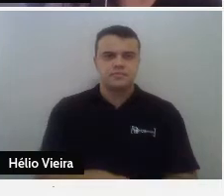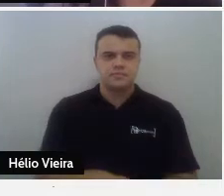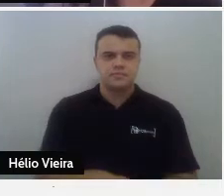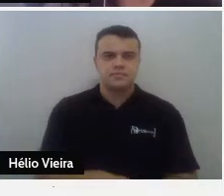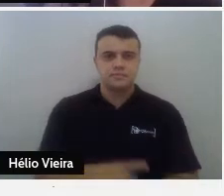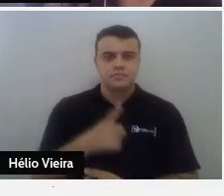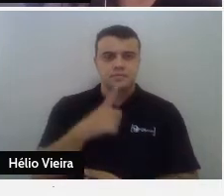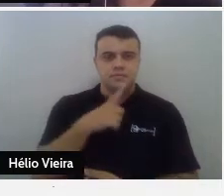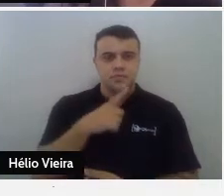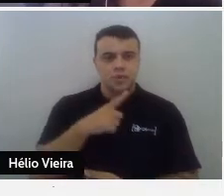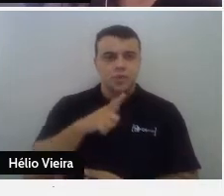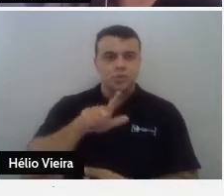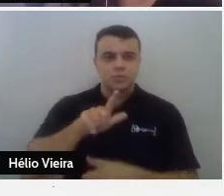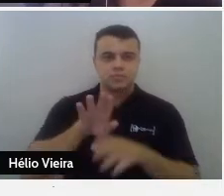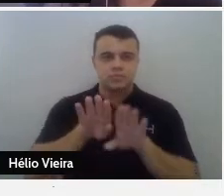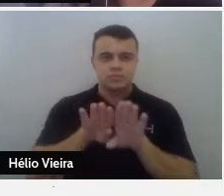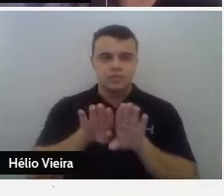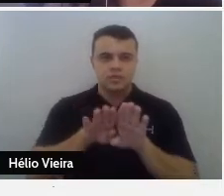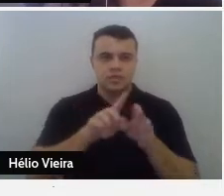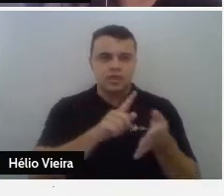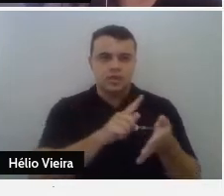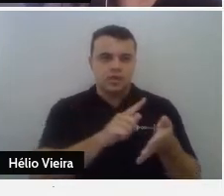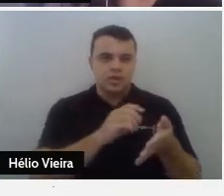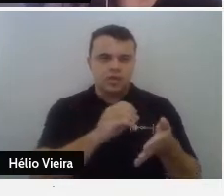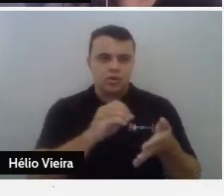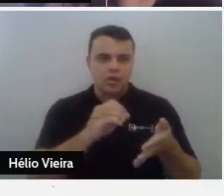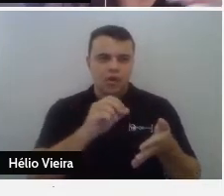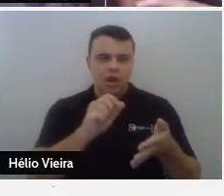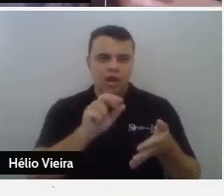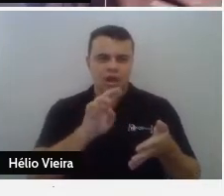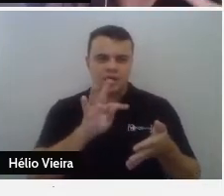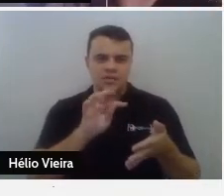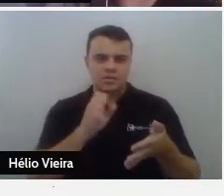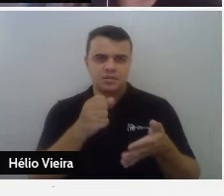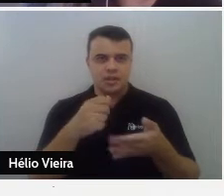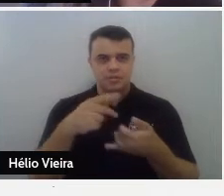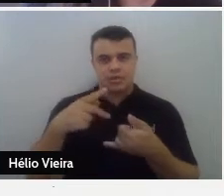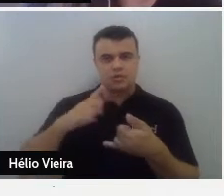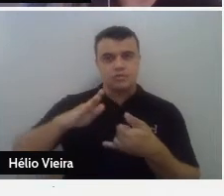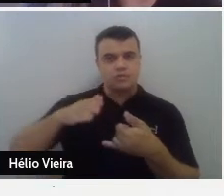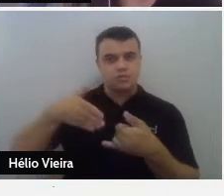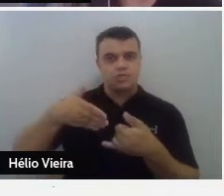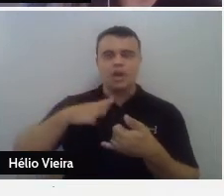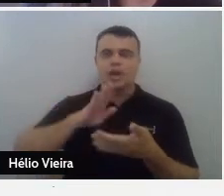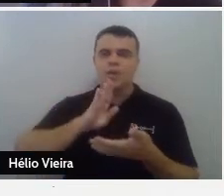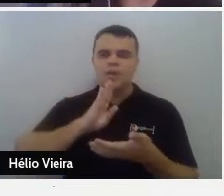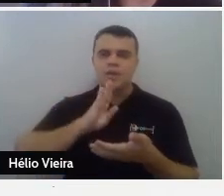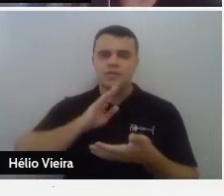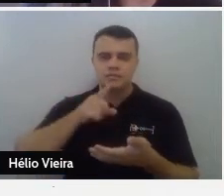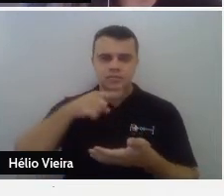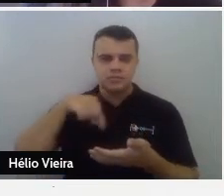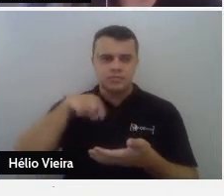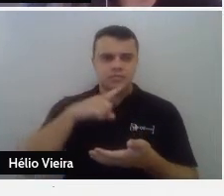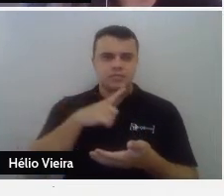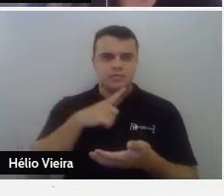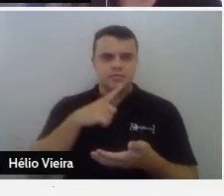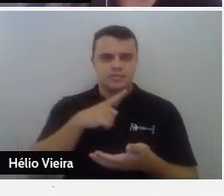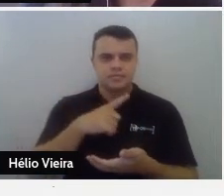A gente tem outro aqui que é o Google Arts, que é um aplicativo já um pouco mais conhecido.